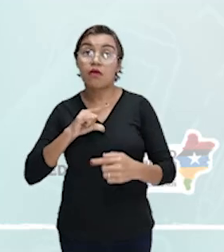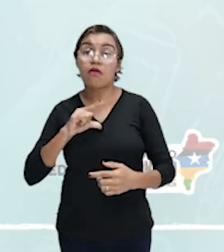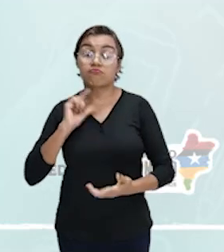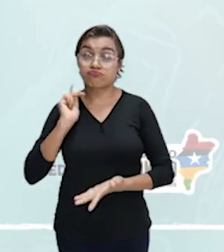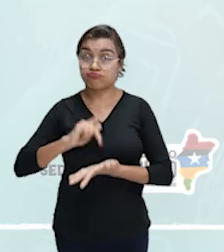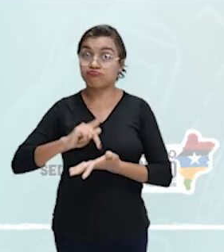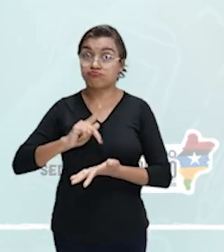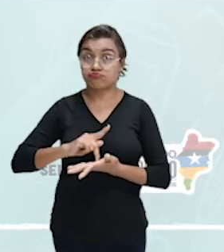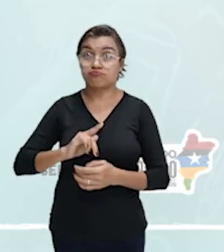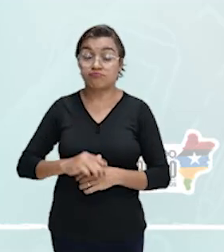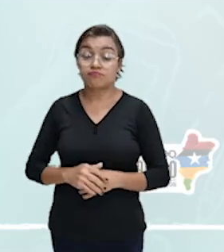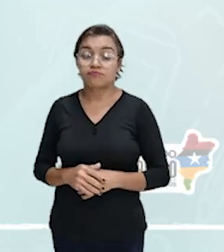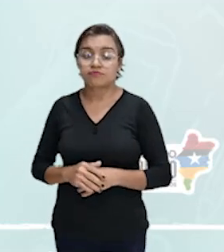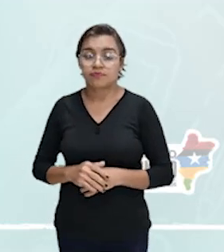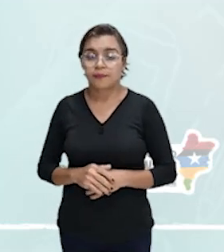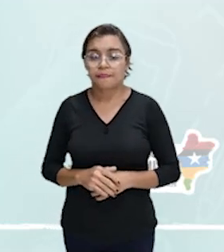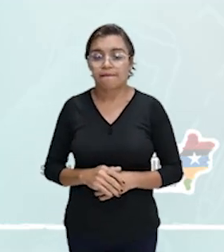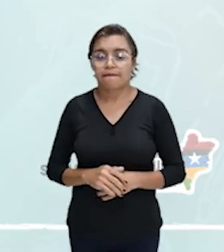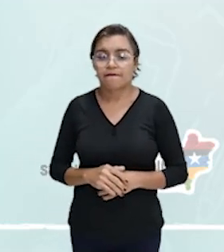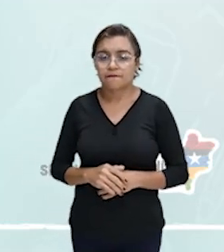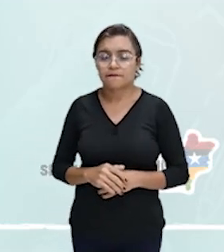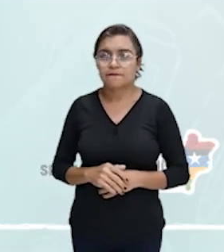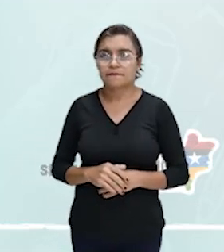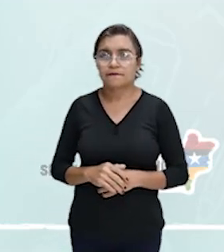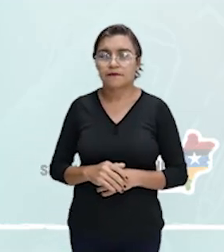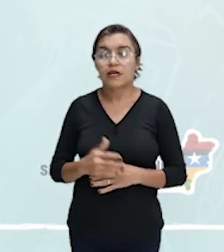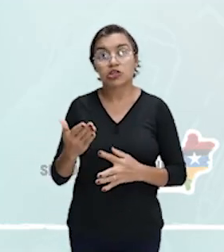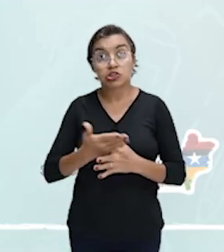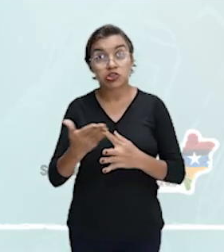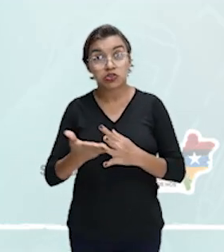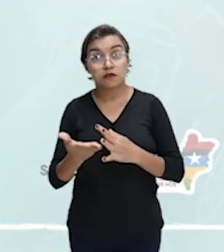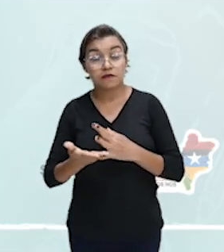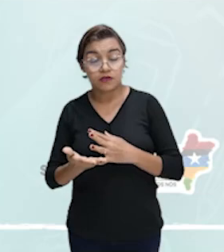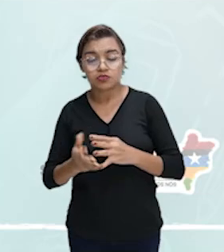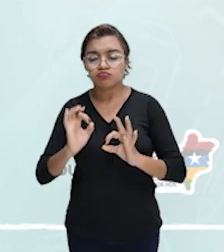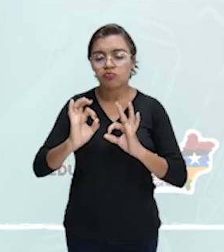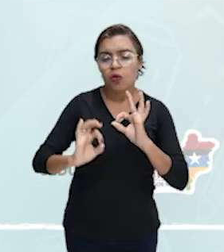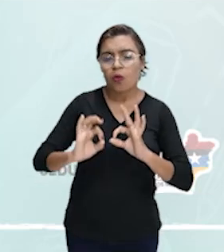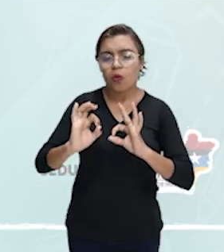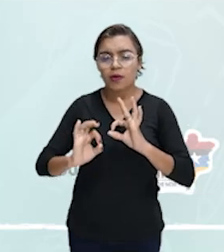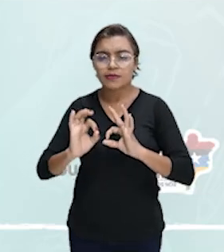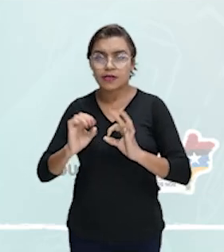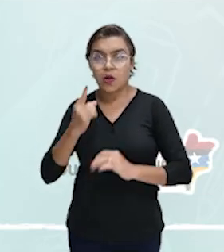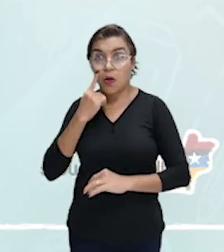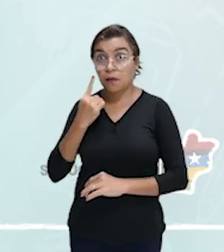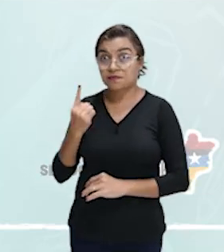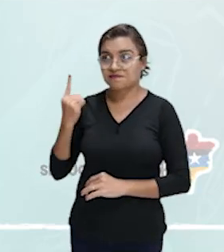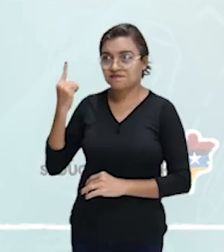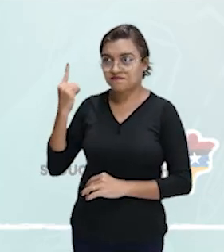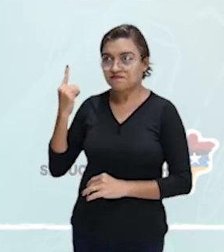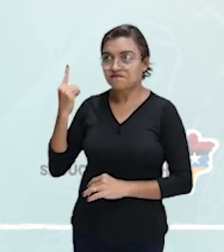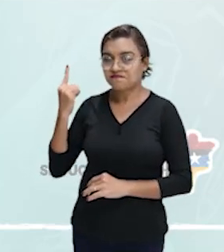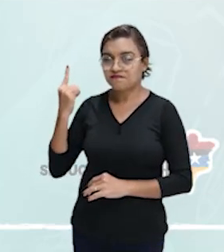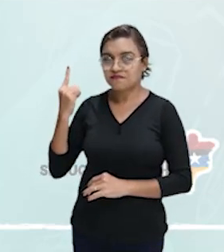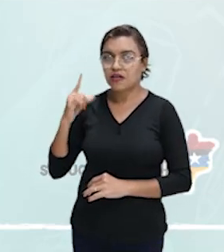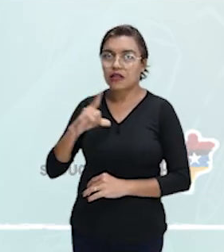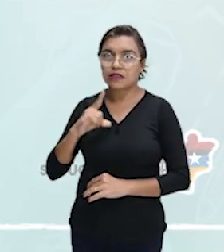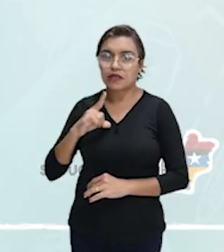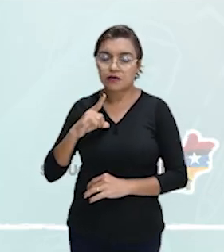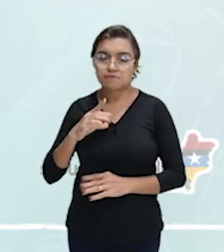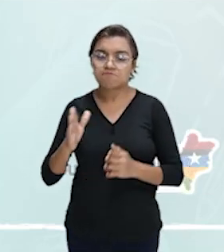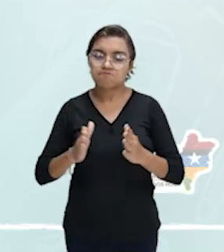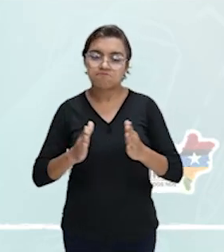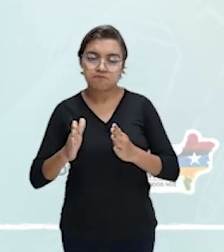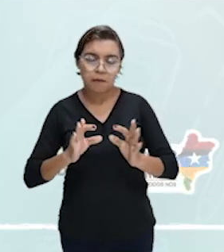concretos. Tá certo? Então tá aqui, ele se divide dessa forma, ele tem que ser organizado dessa forma. Tem que existir a fase do quê?